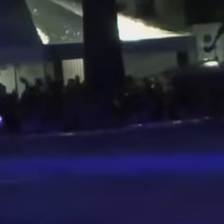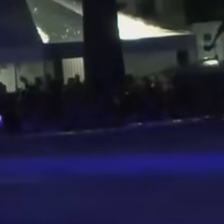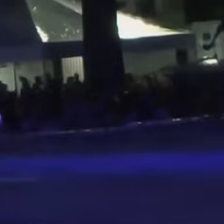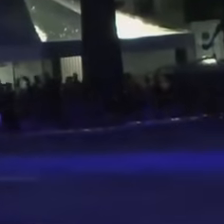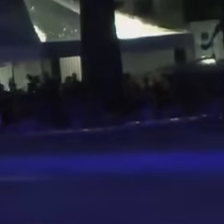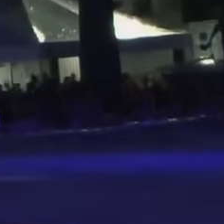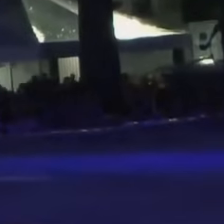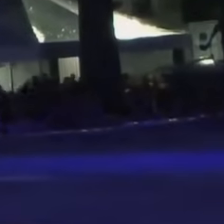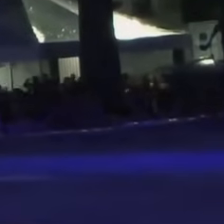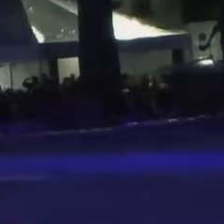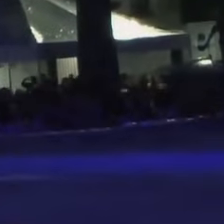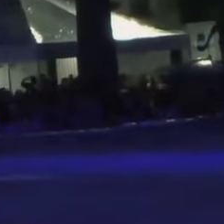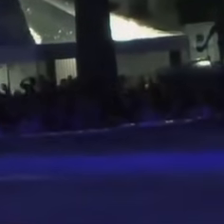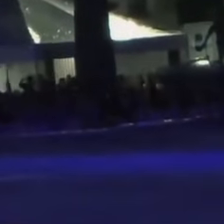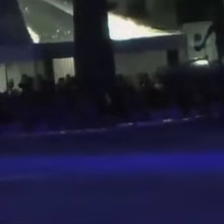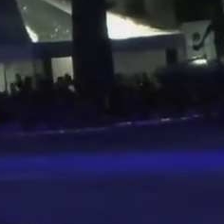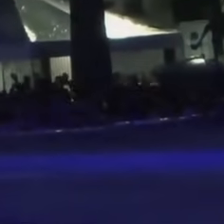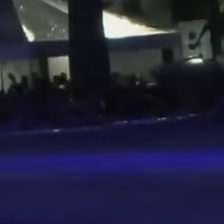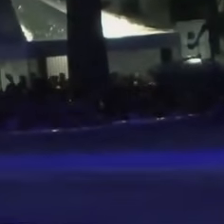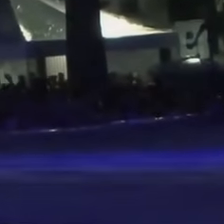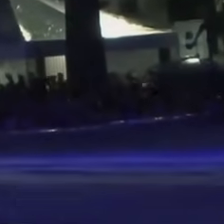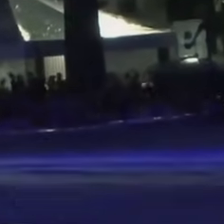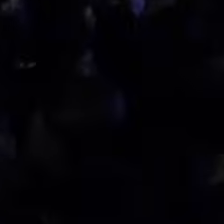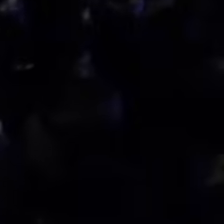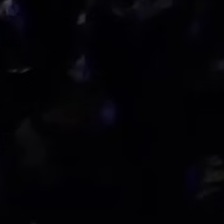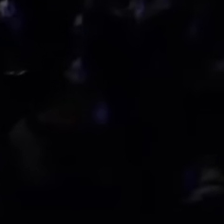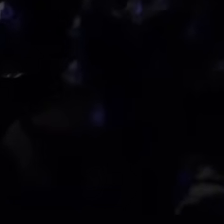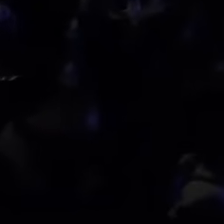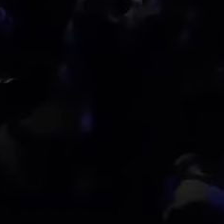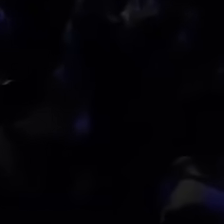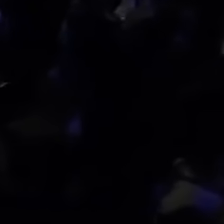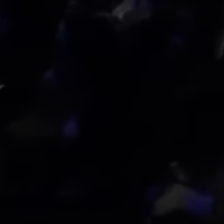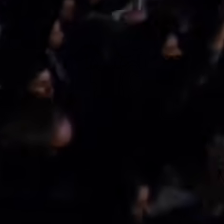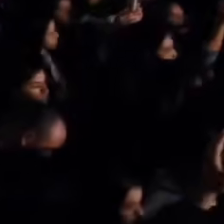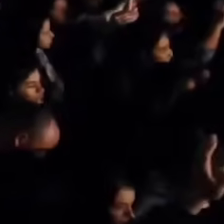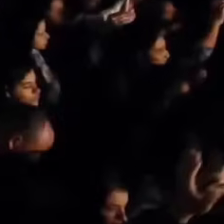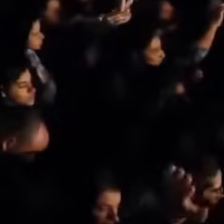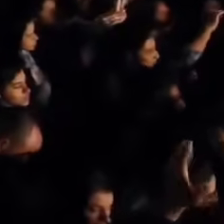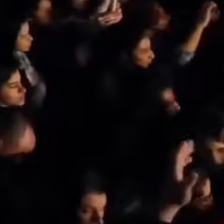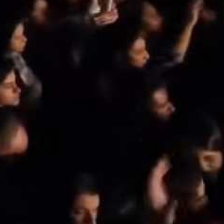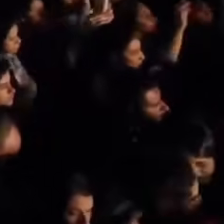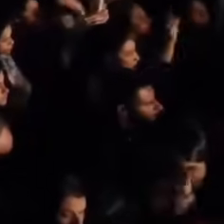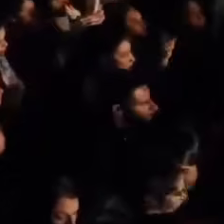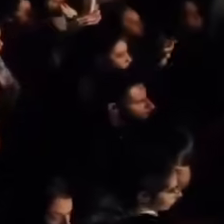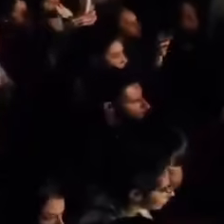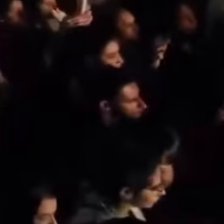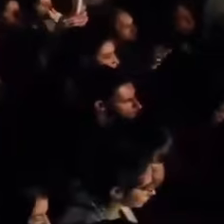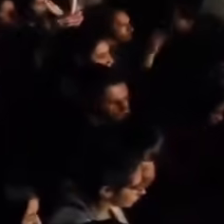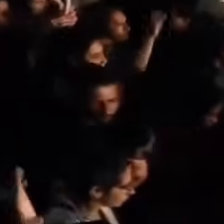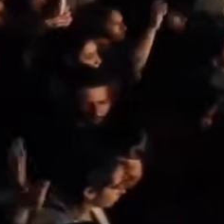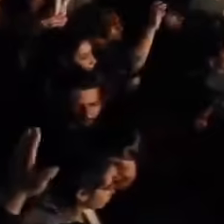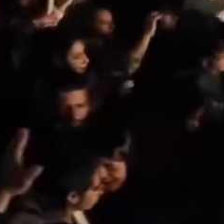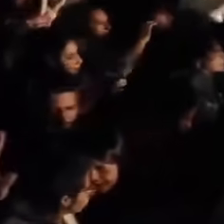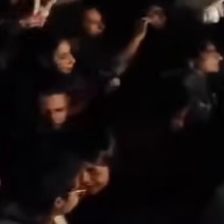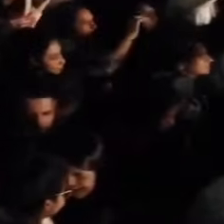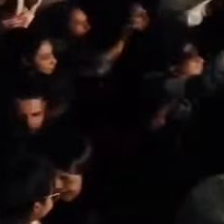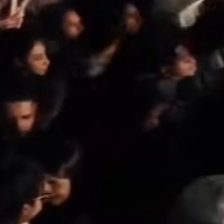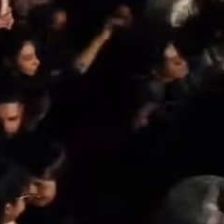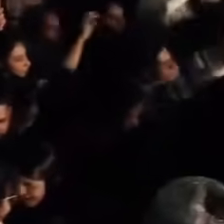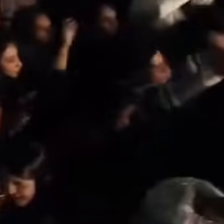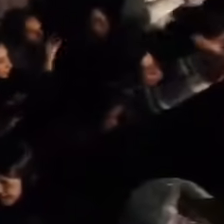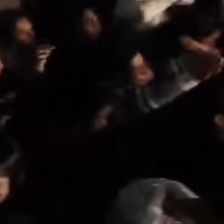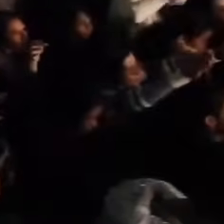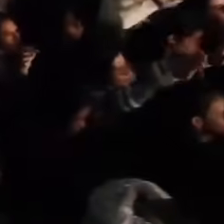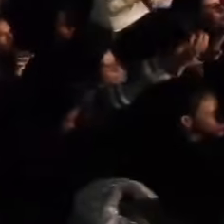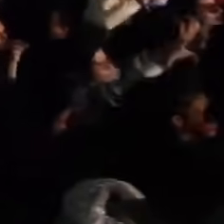intercessão. És a Senhora das águas surgida, aponta o caminho de